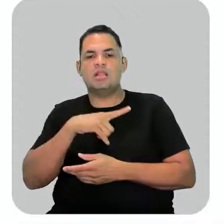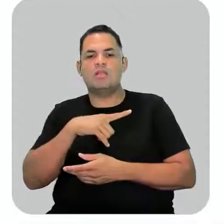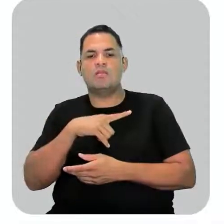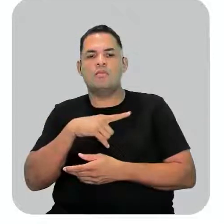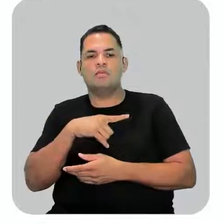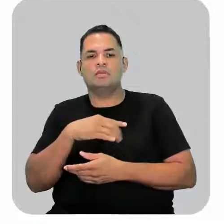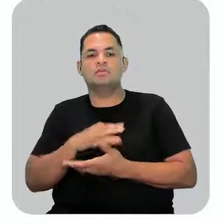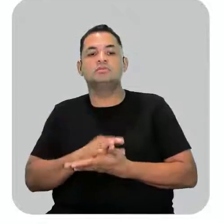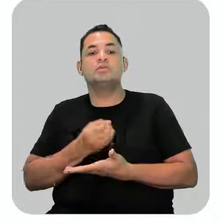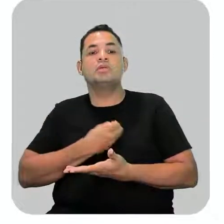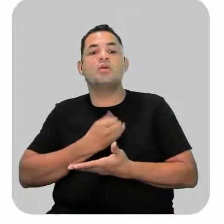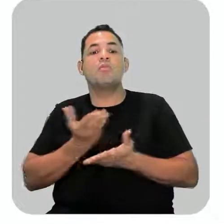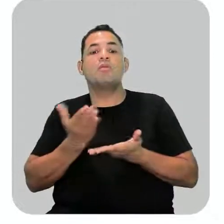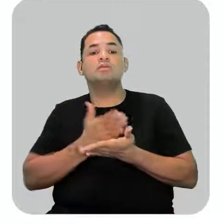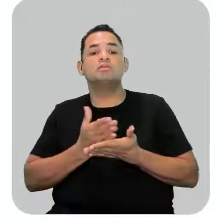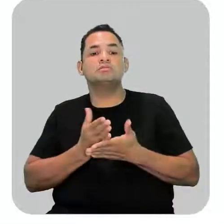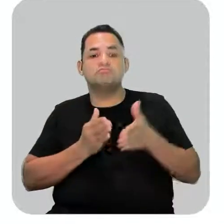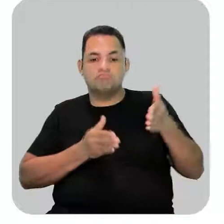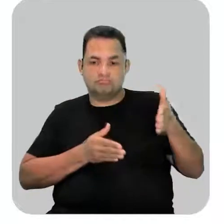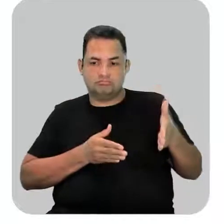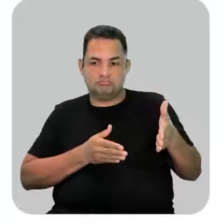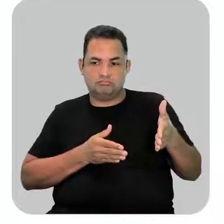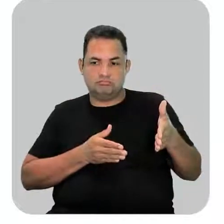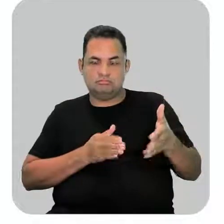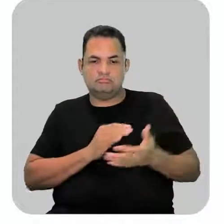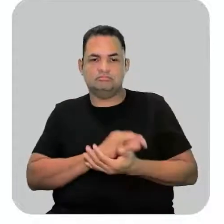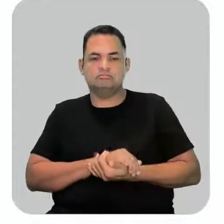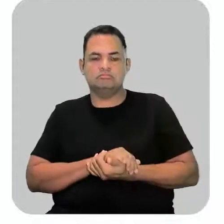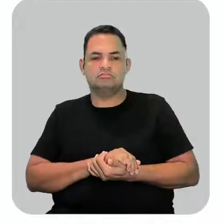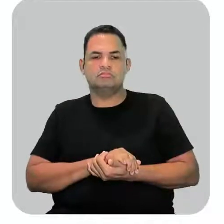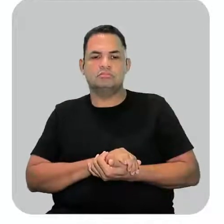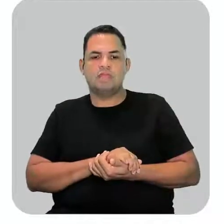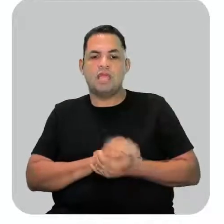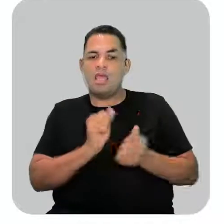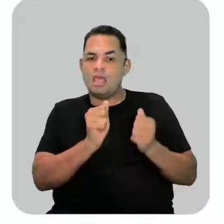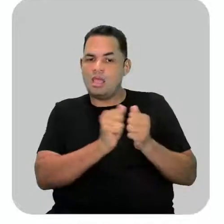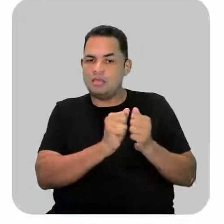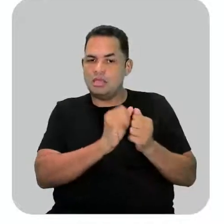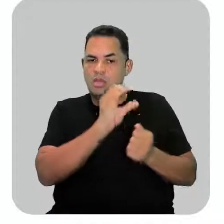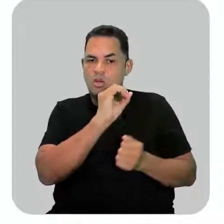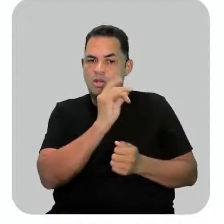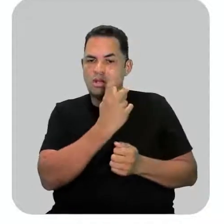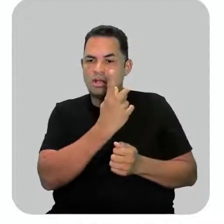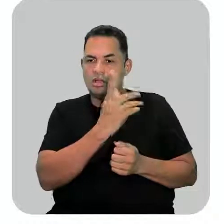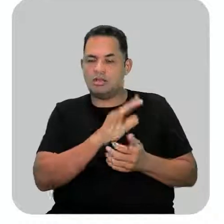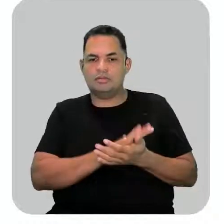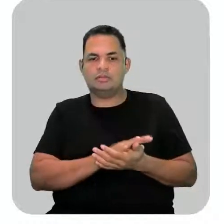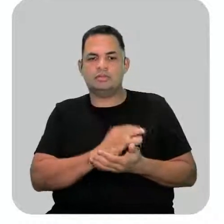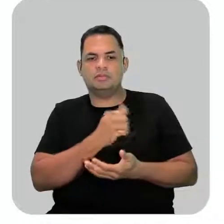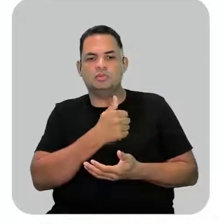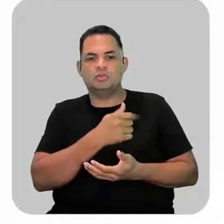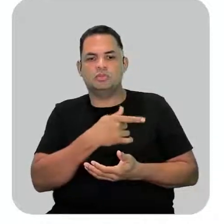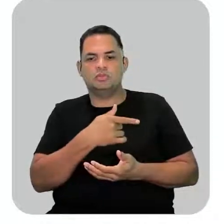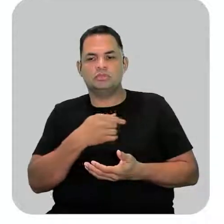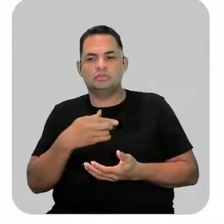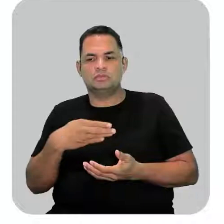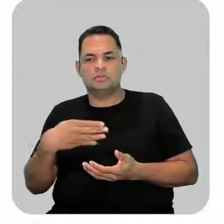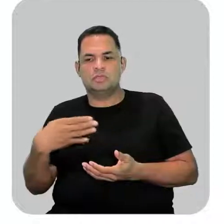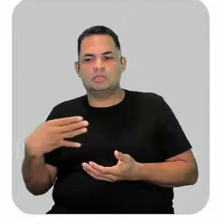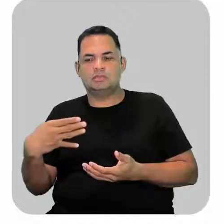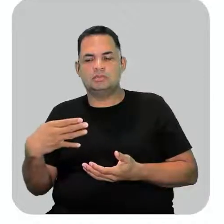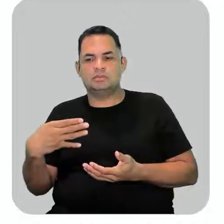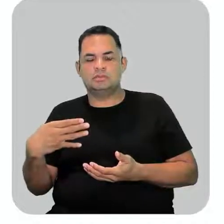começar a numerar por onde? Por esse lado aqui, que é o mais próximo da hidroxila. Vai ficar 1, 2, 3,